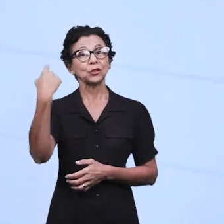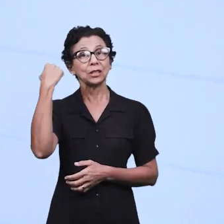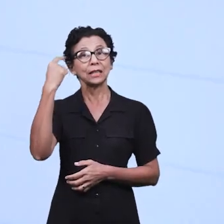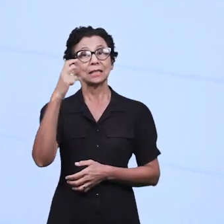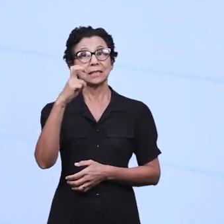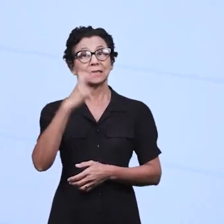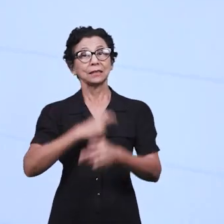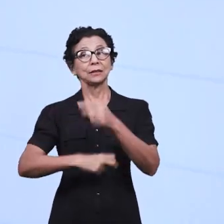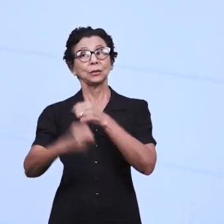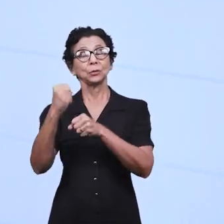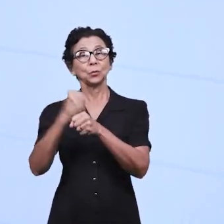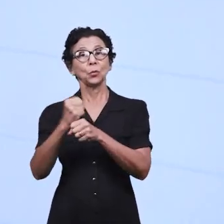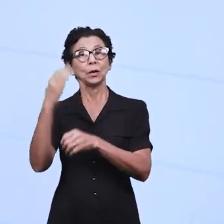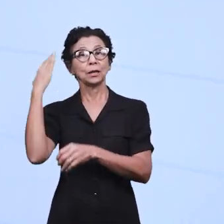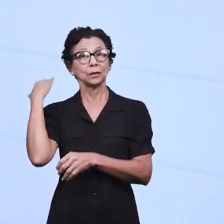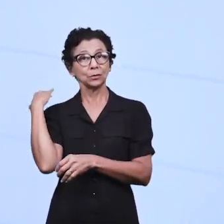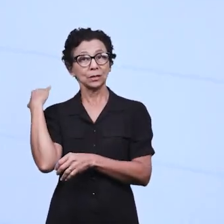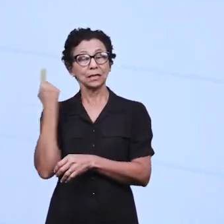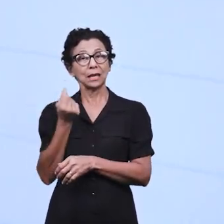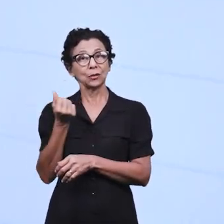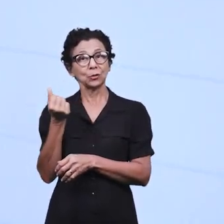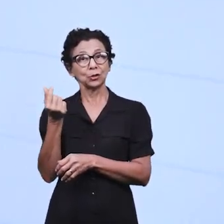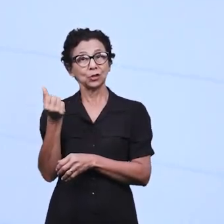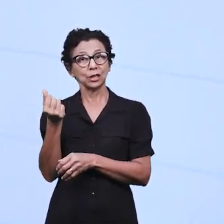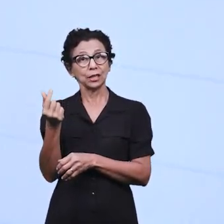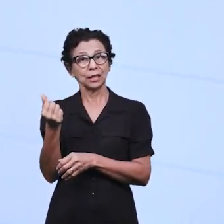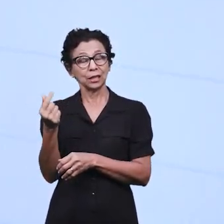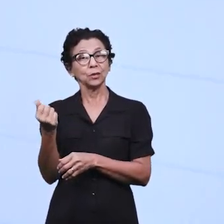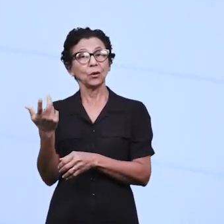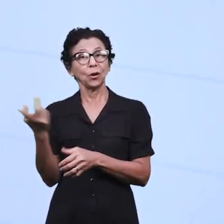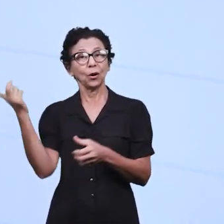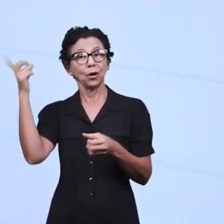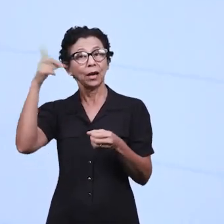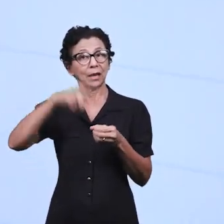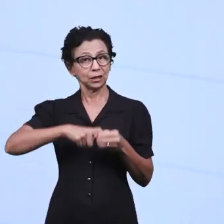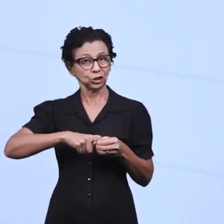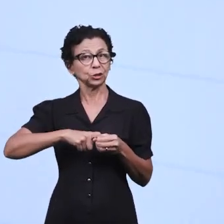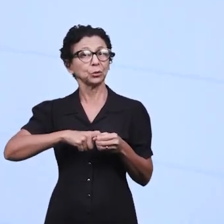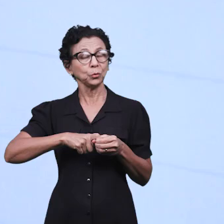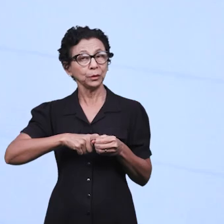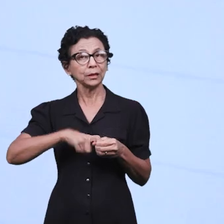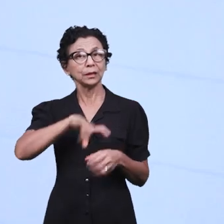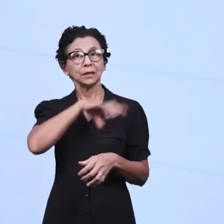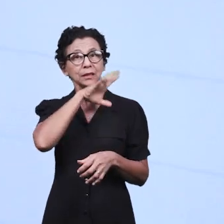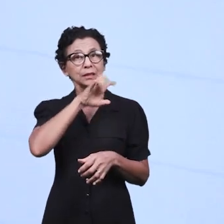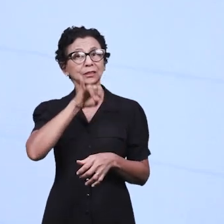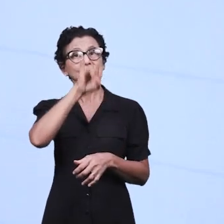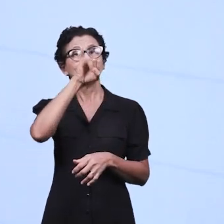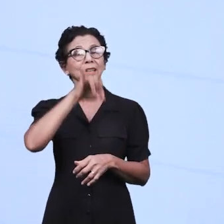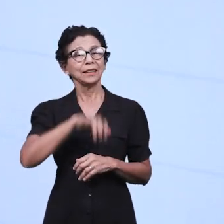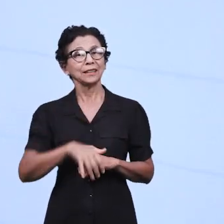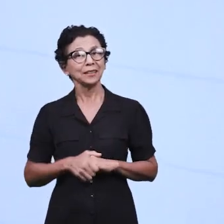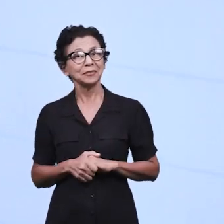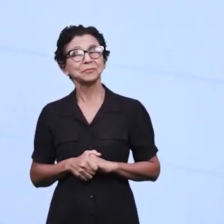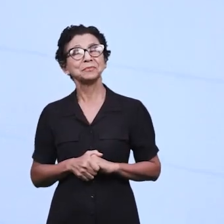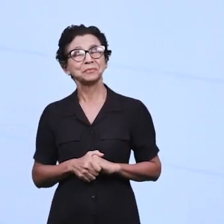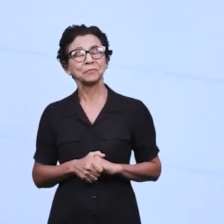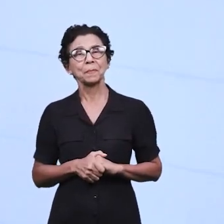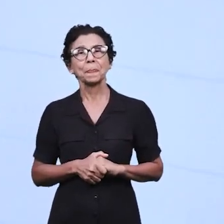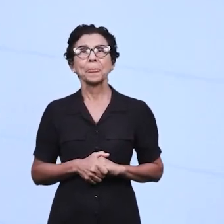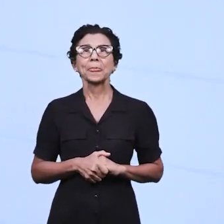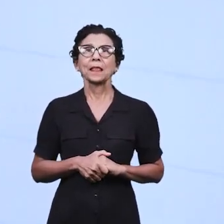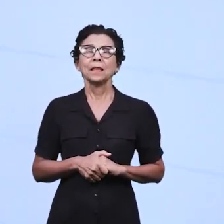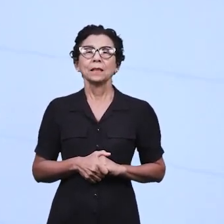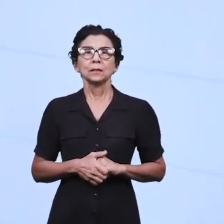dos últimos 5 anos, se nos últimos 5 anos tinha doença, grave. É a partir do momento que tinha doença, então se a